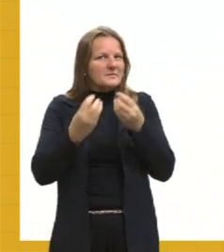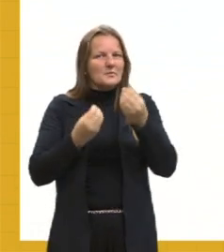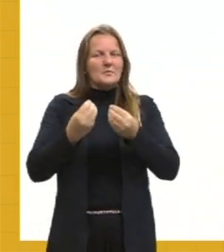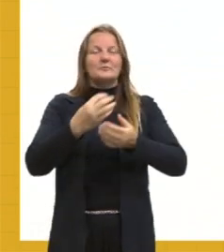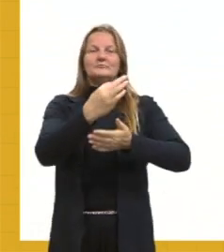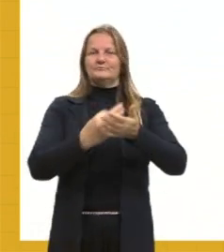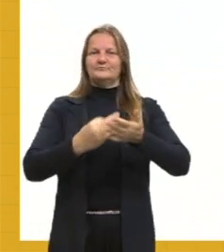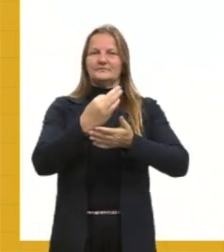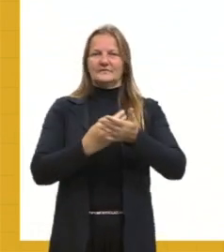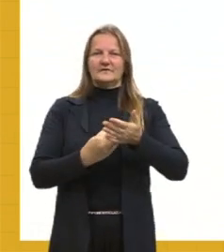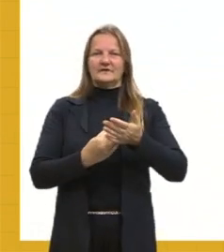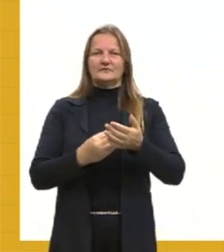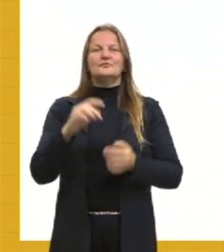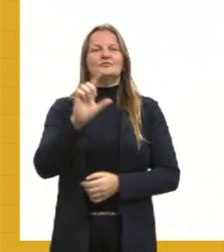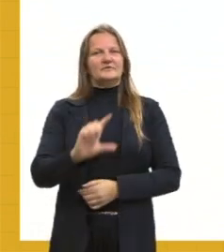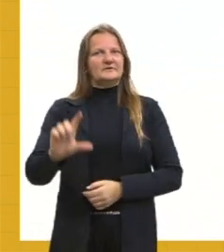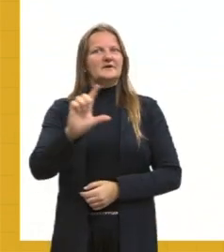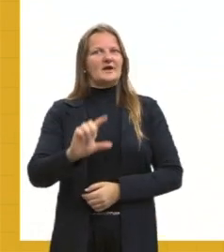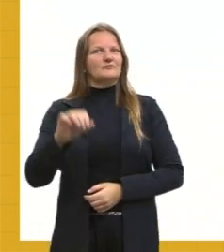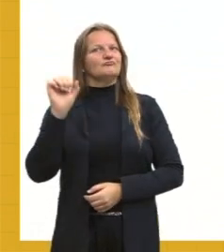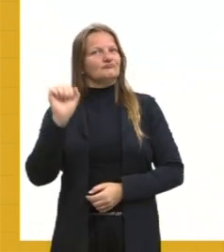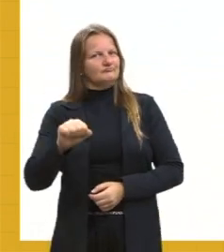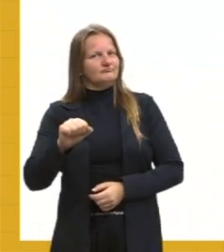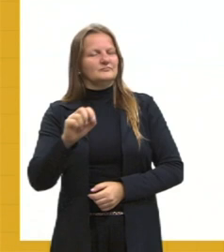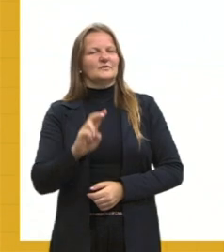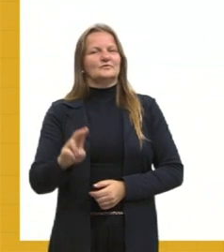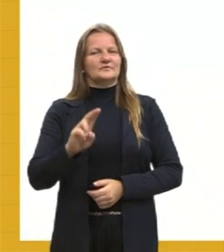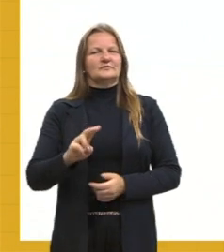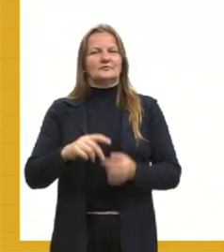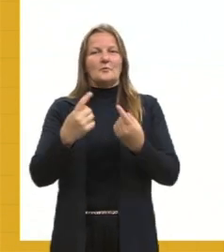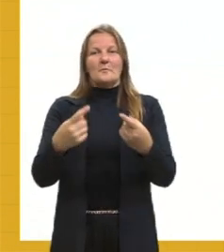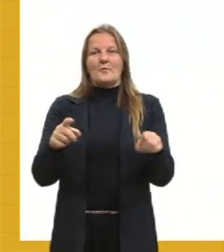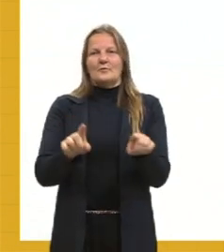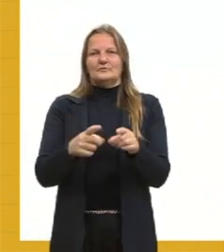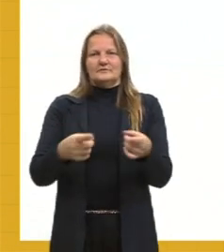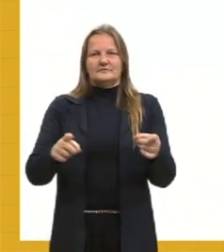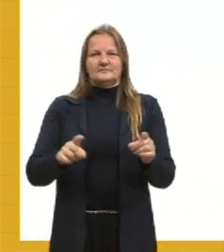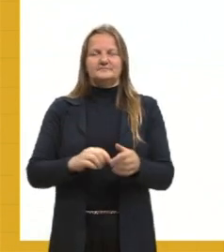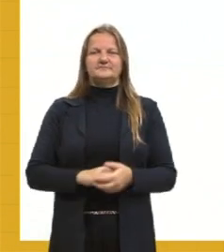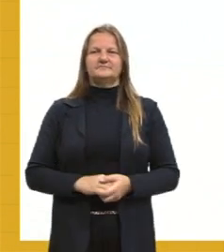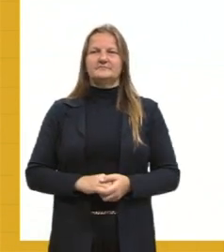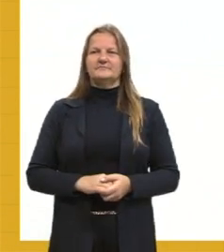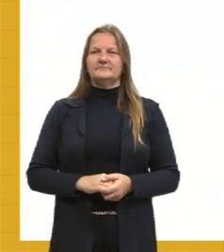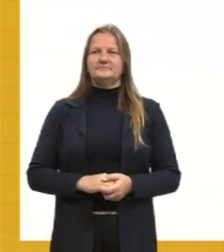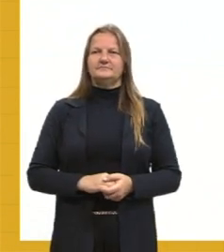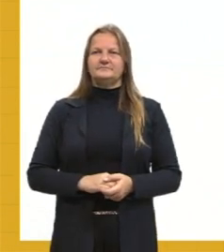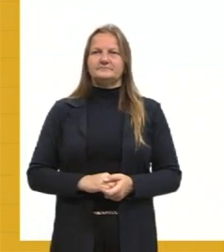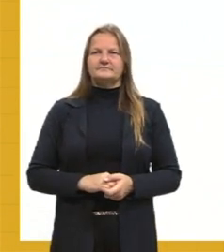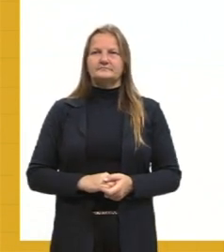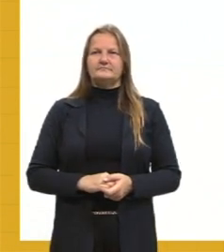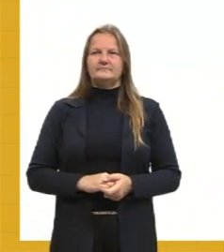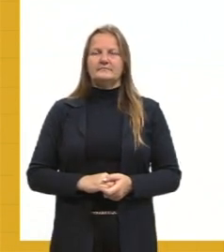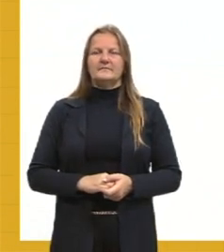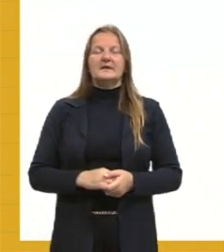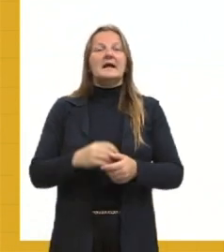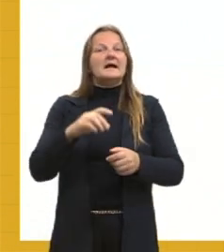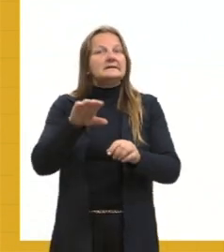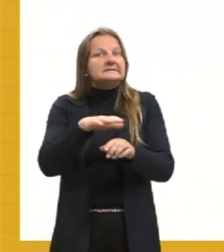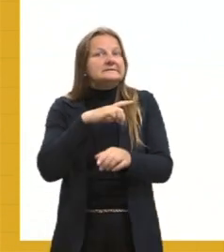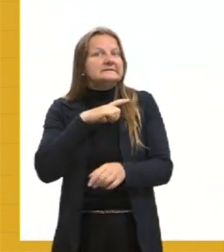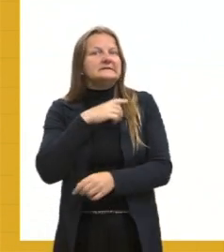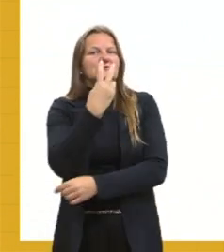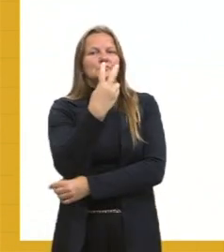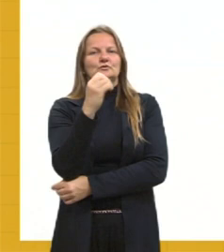utilizados é o texto literário como a gente consegue perceber aí da música Então aqui apesar de em 2009 ainda não